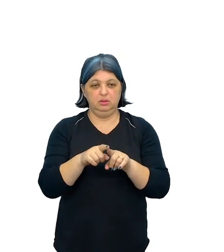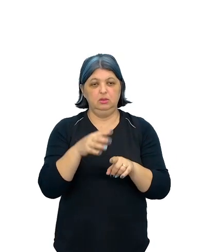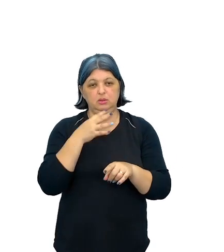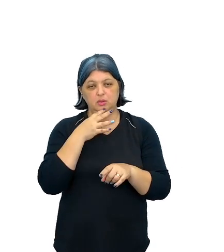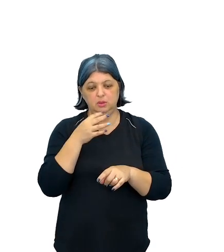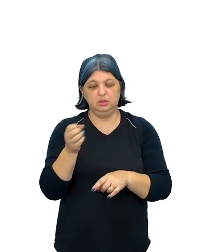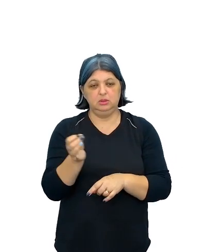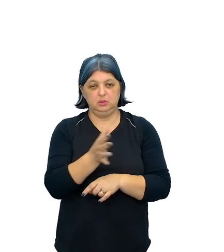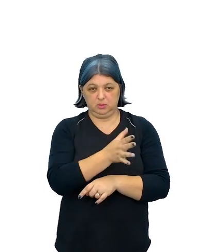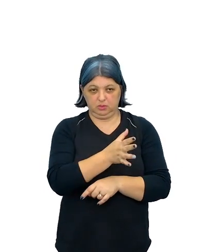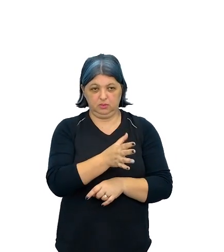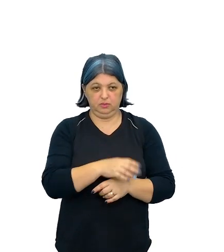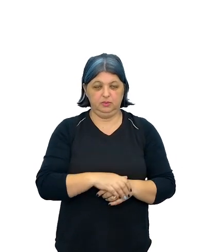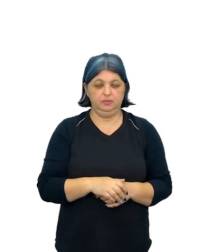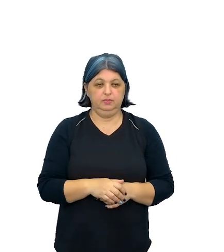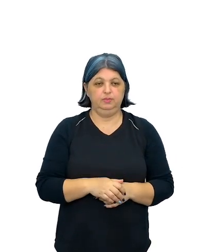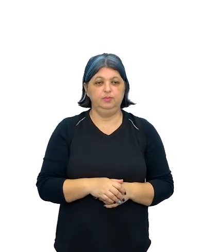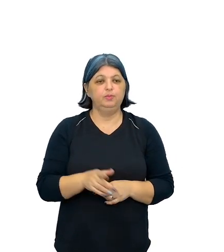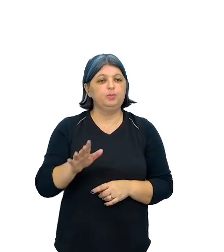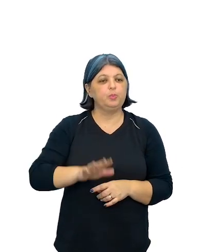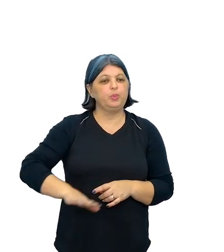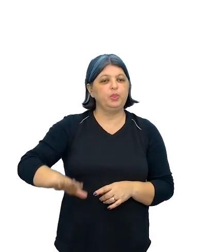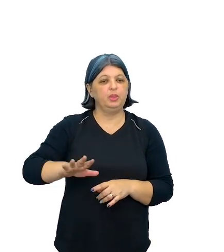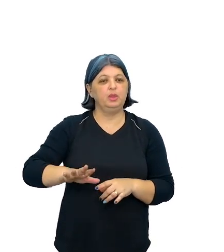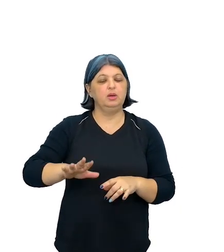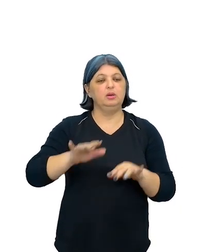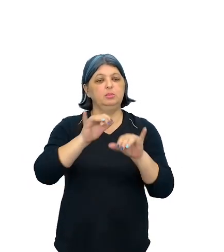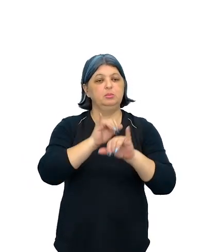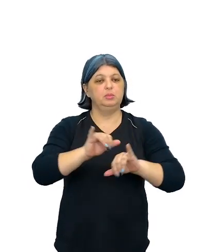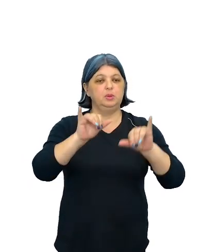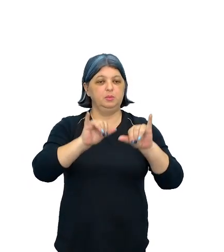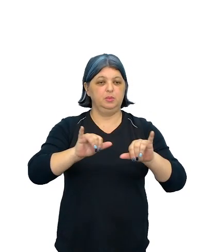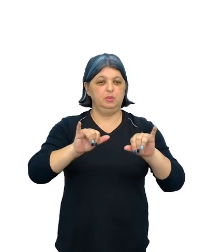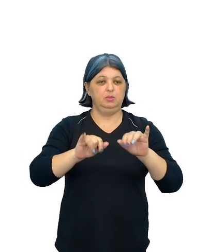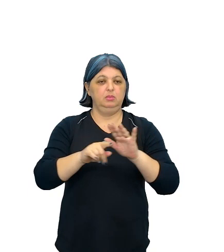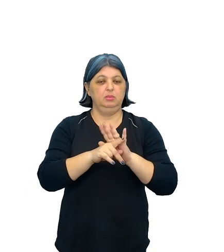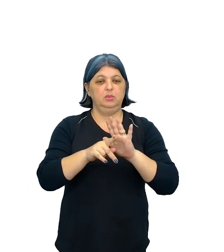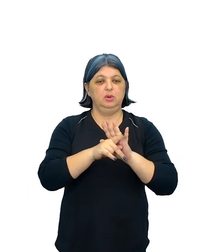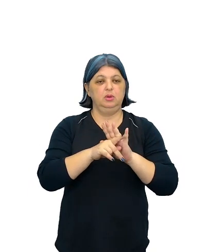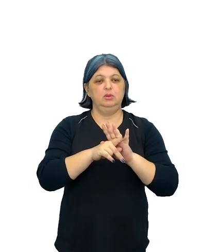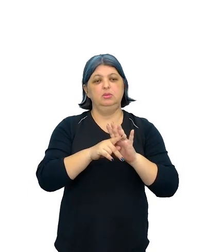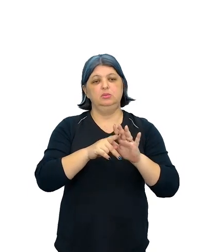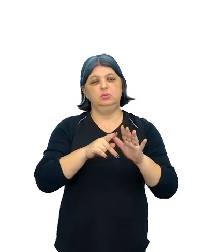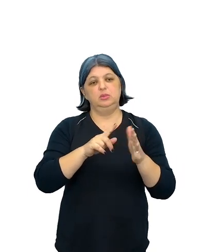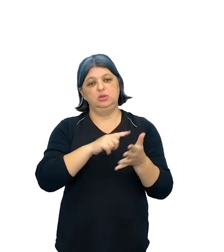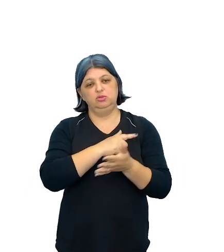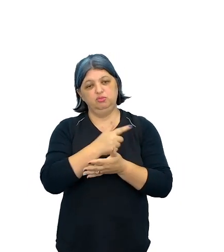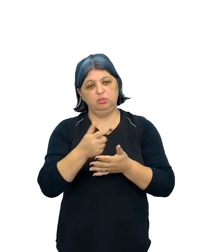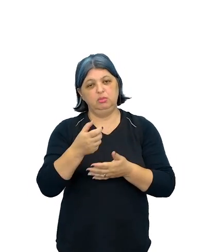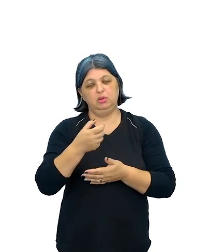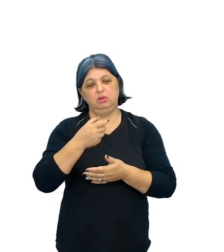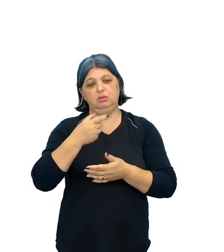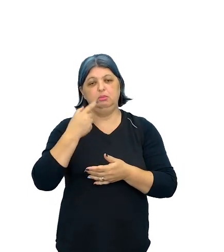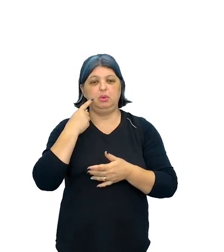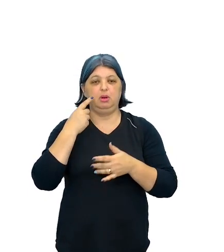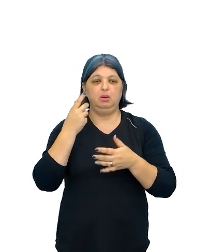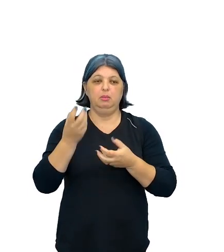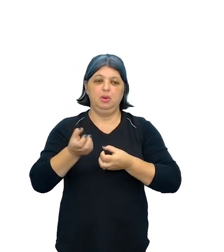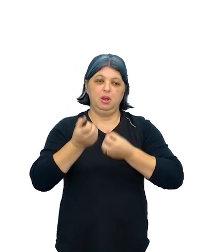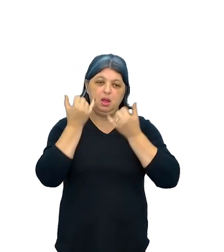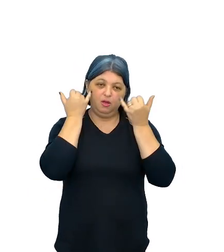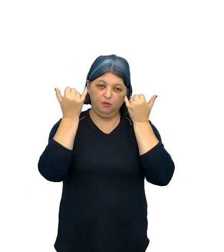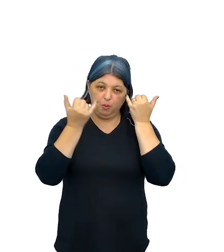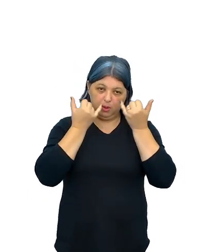novos conhecimentos. Então, no campo jornalístico, o predomínio dos gêneros textuais, jornalísticos, informativos,